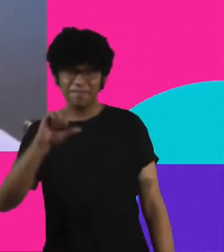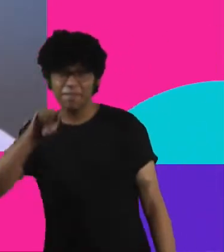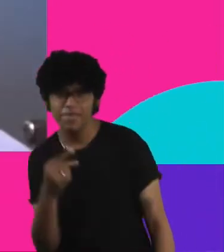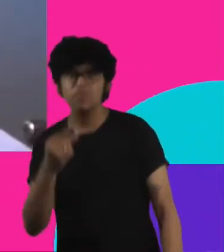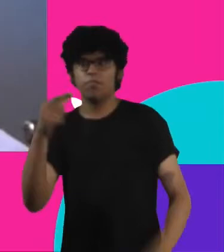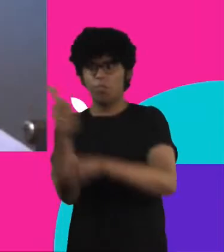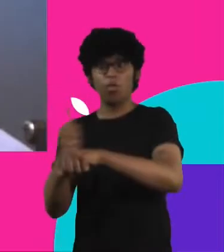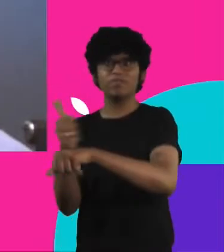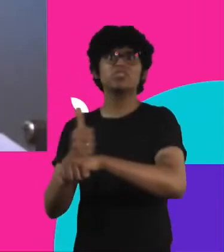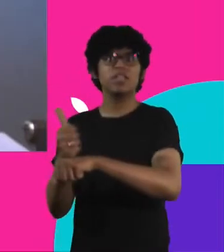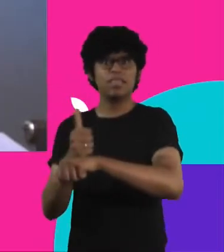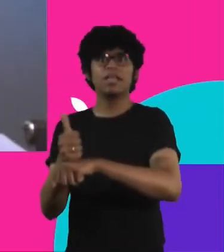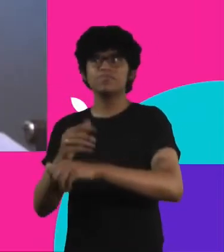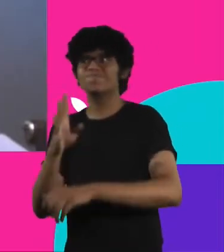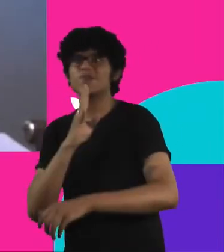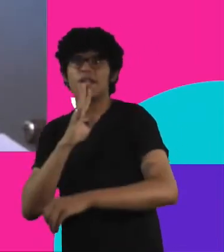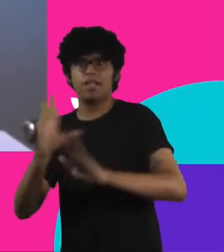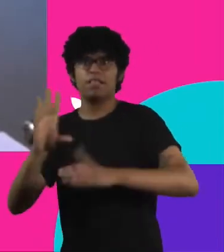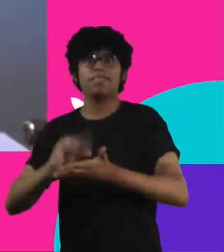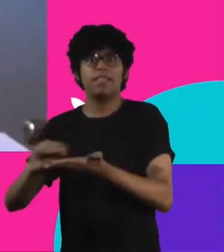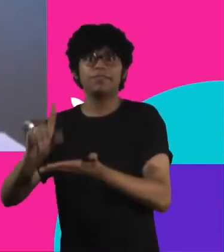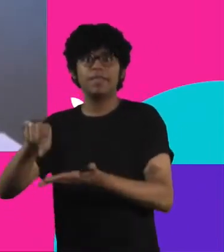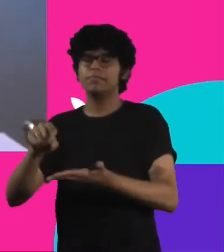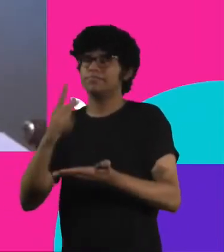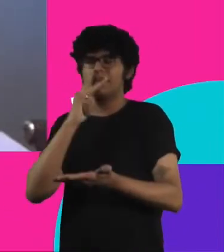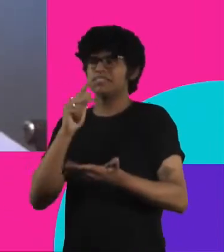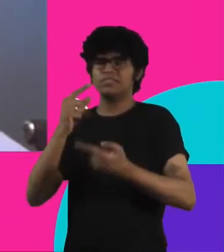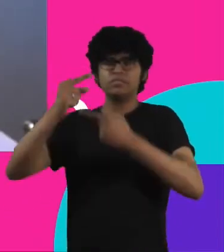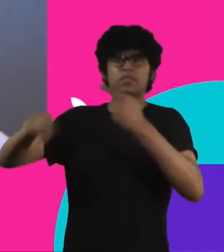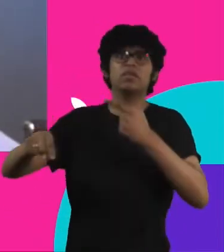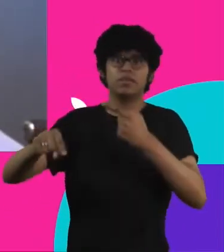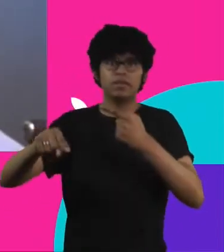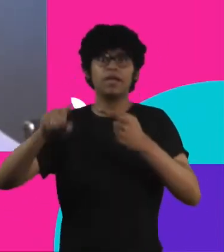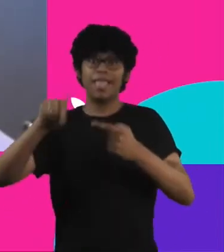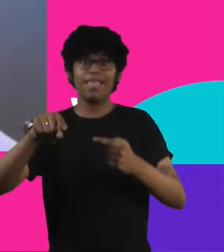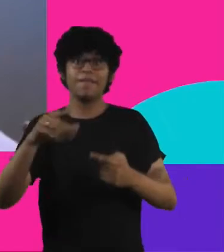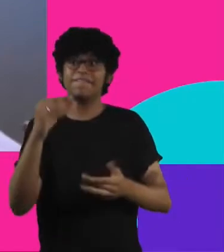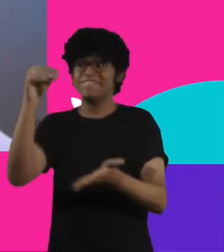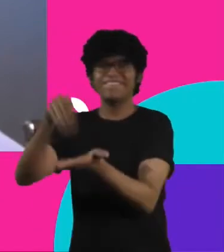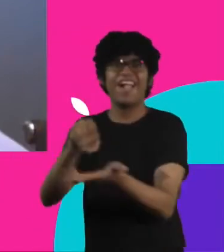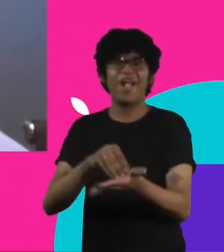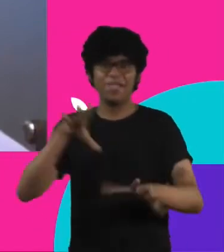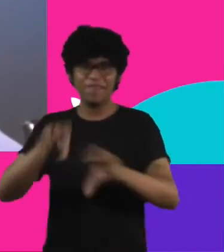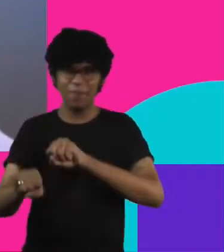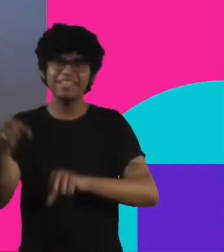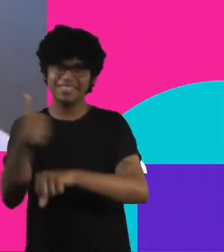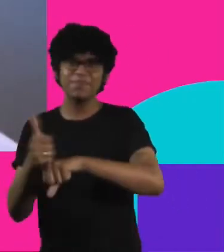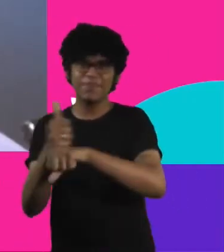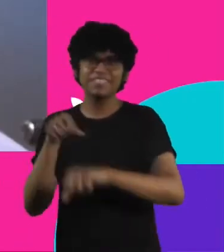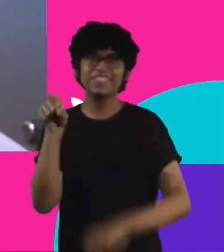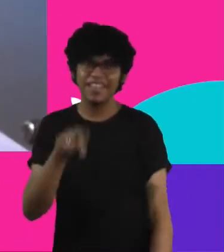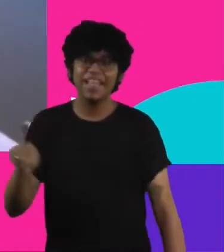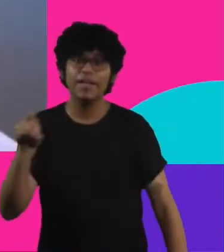dados. Então é absolutamente paradoxal. Isso mostra que a gente tem uma grande deficiência na formação dos nossos profissionais, e essa formação